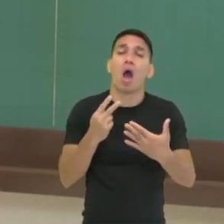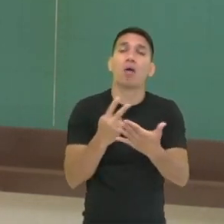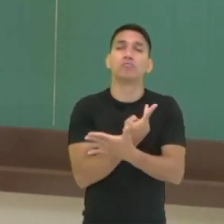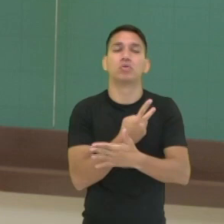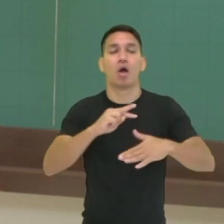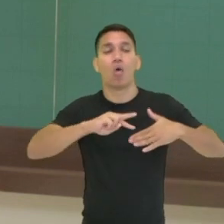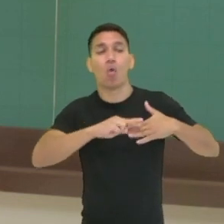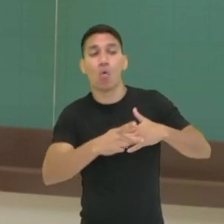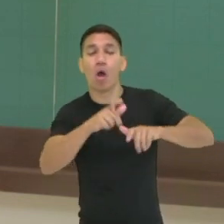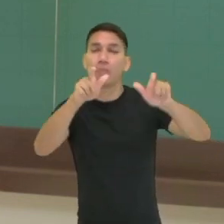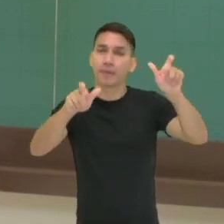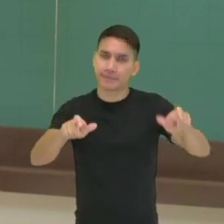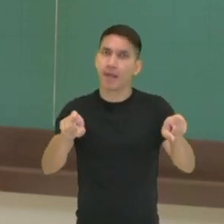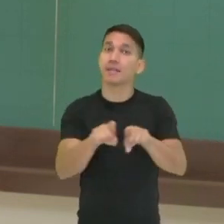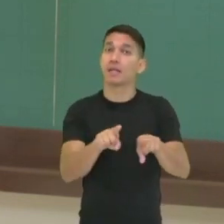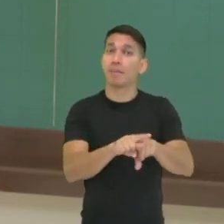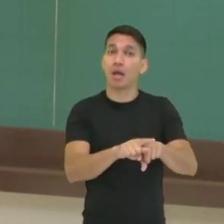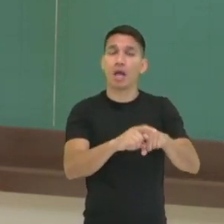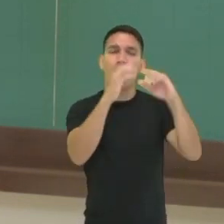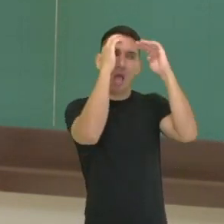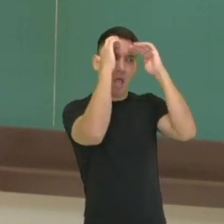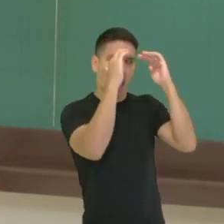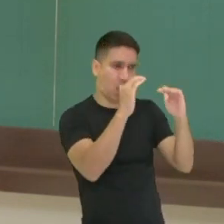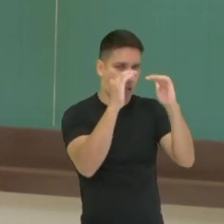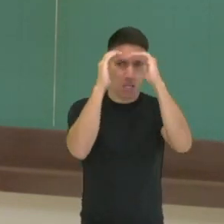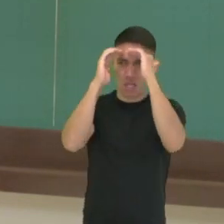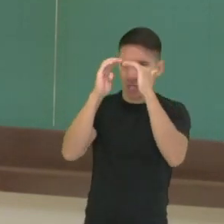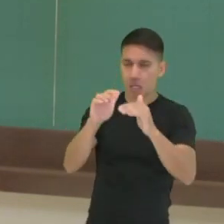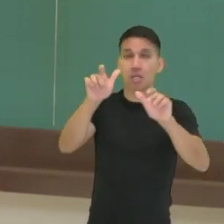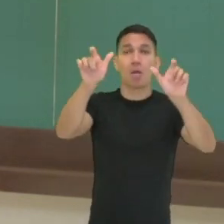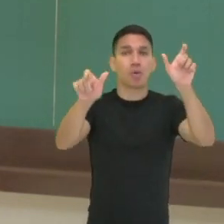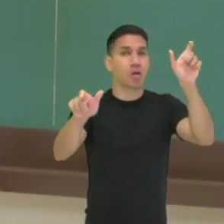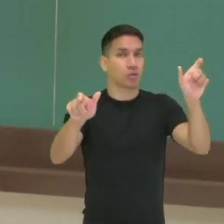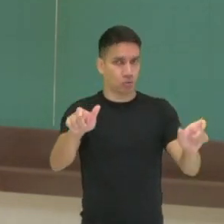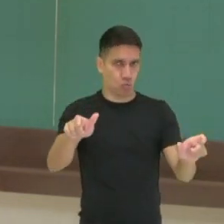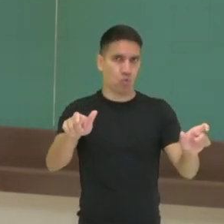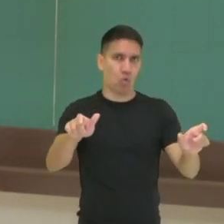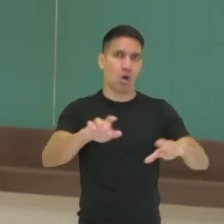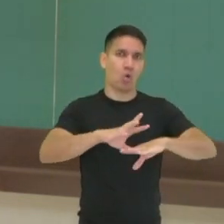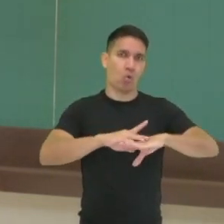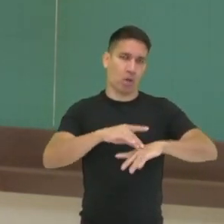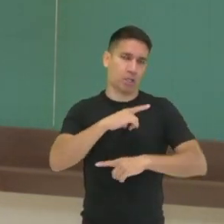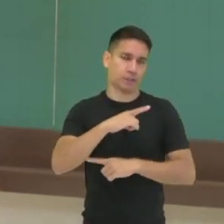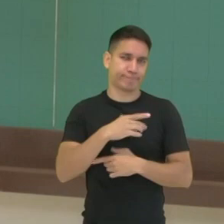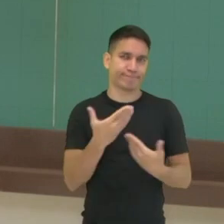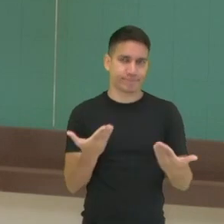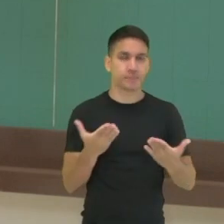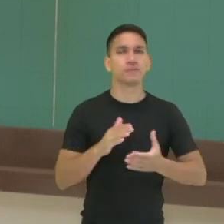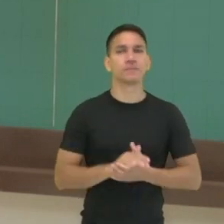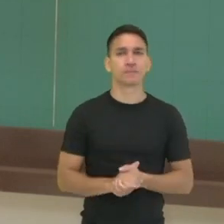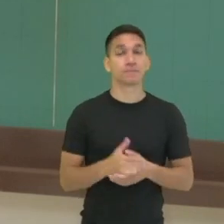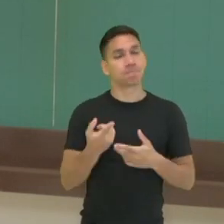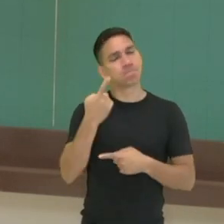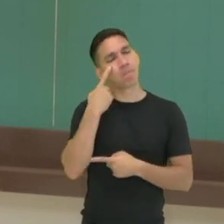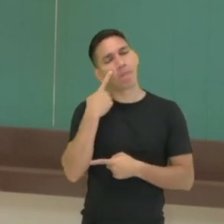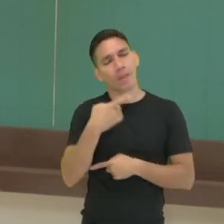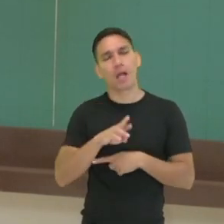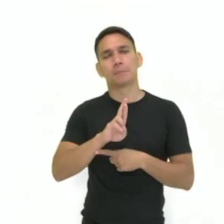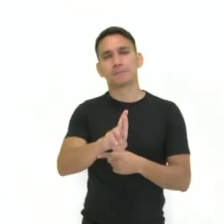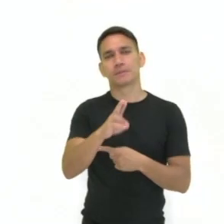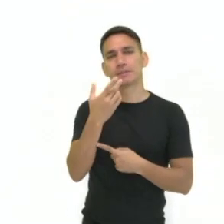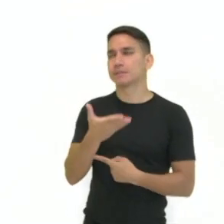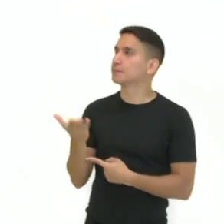e respeitarmos as pessoas que apresentam essas doenças. Vamos dar uma olhadinha na resposta esperada para essa